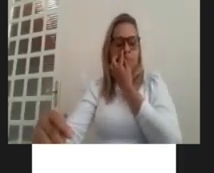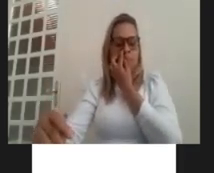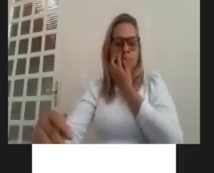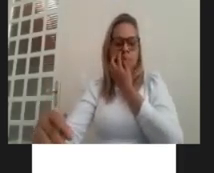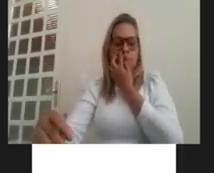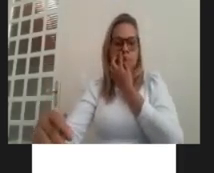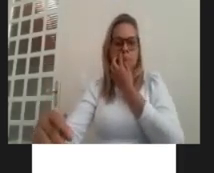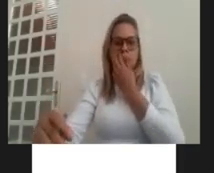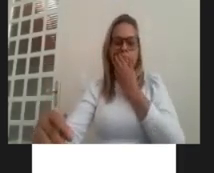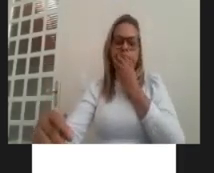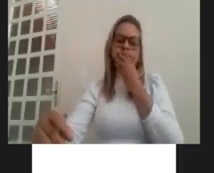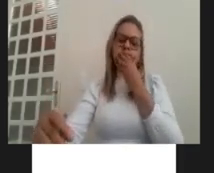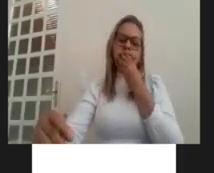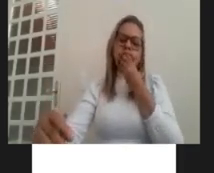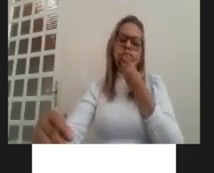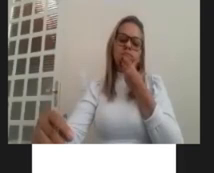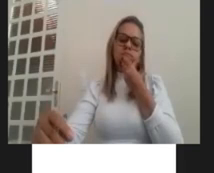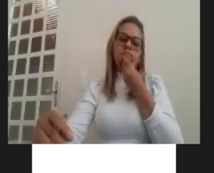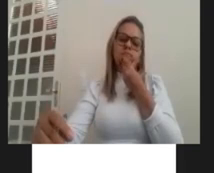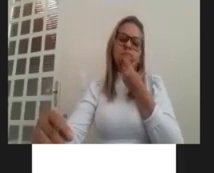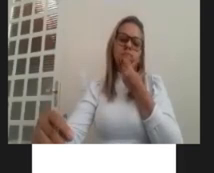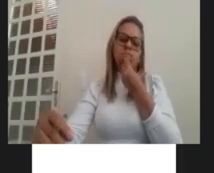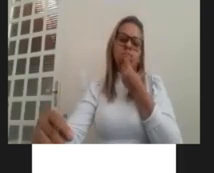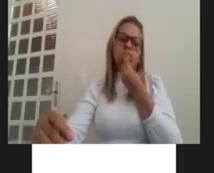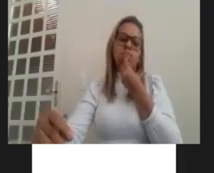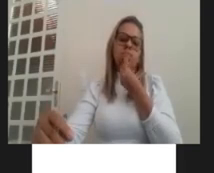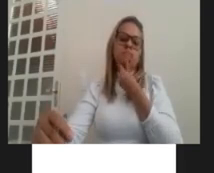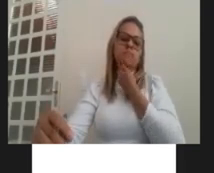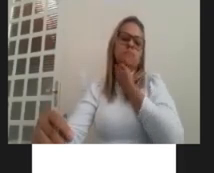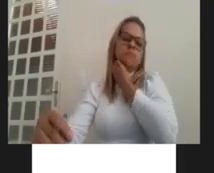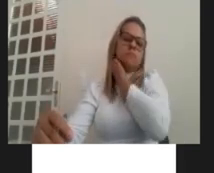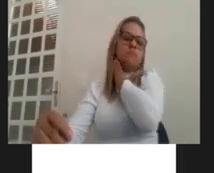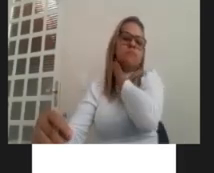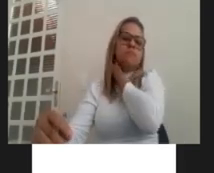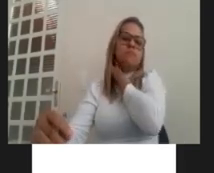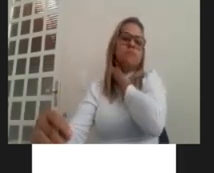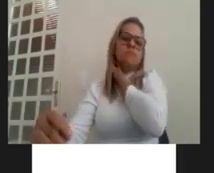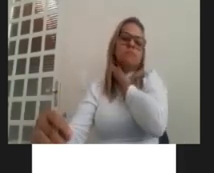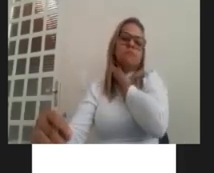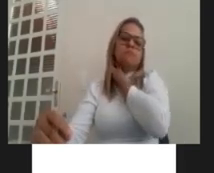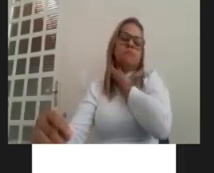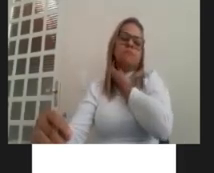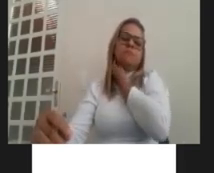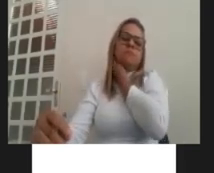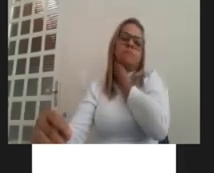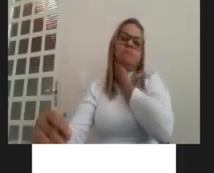terapia A complementa com a terapia B. A terapia B é complementada com a terapia A.